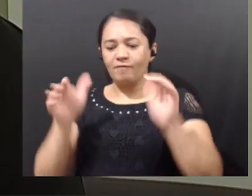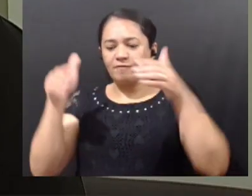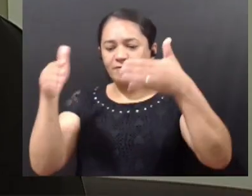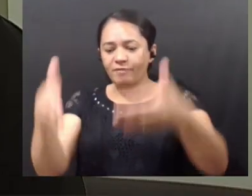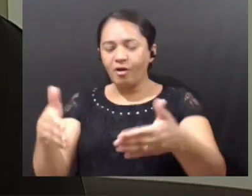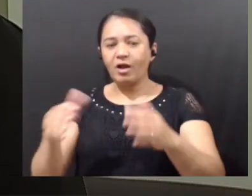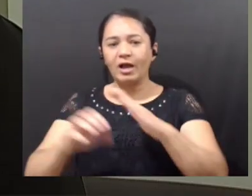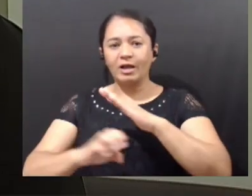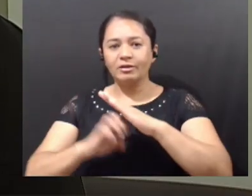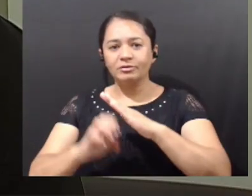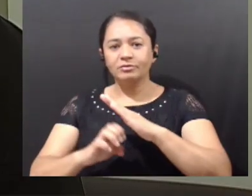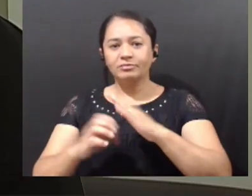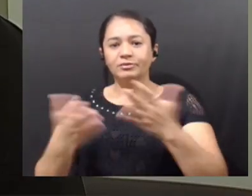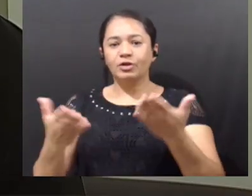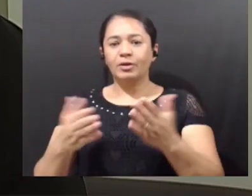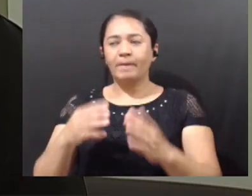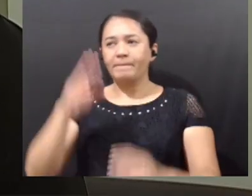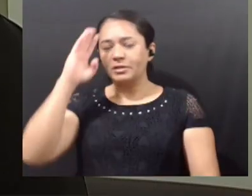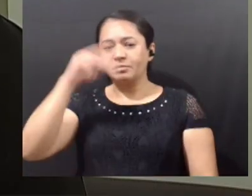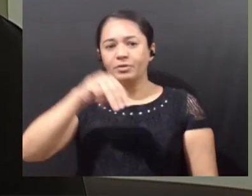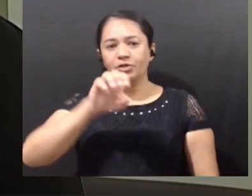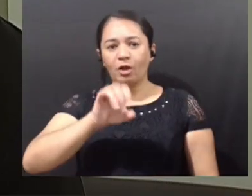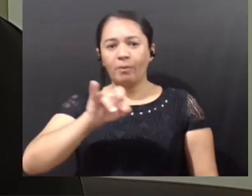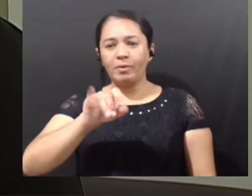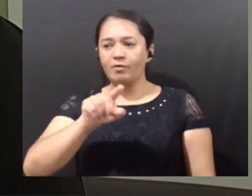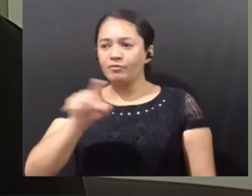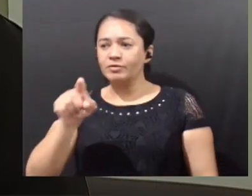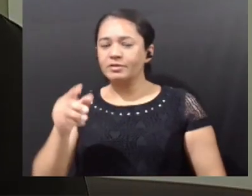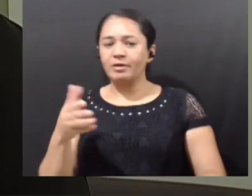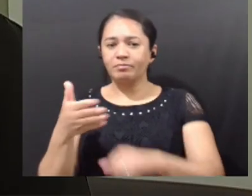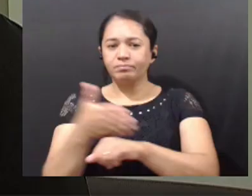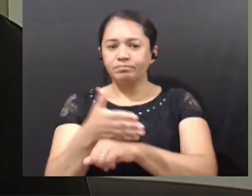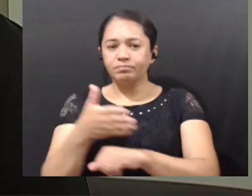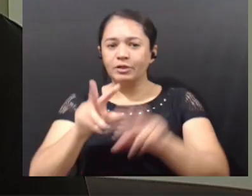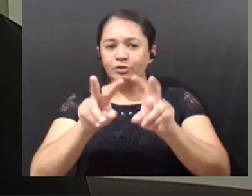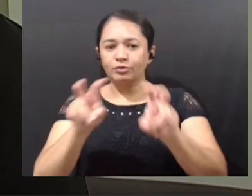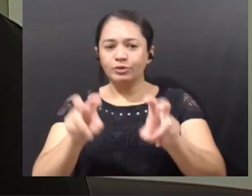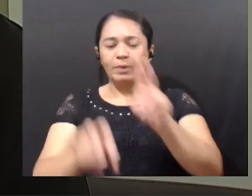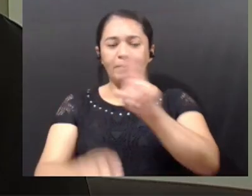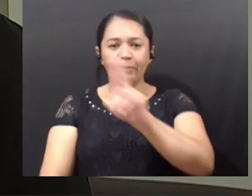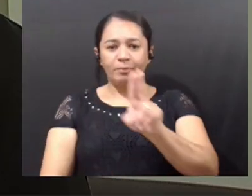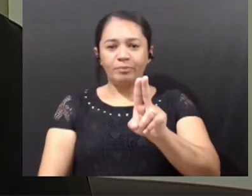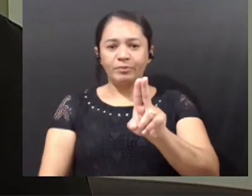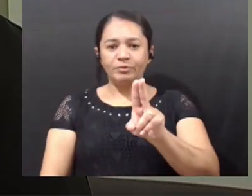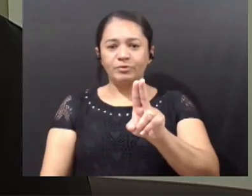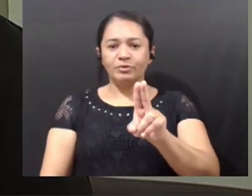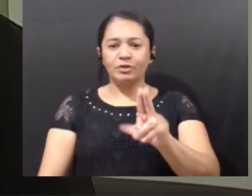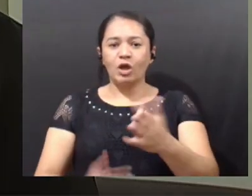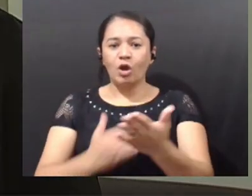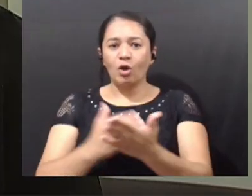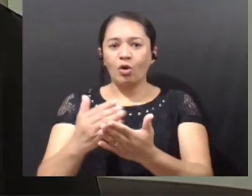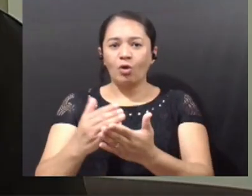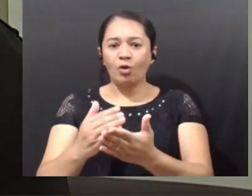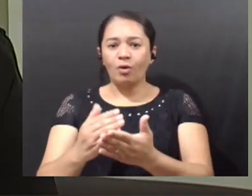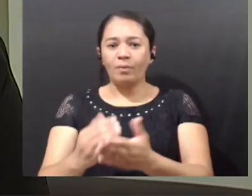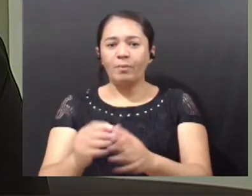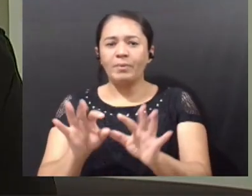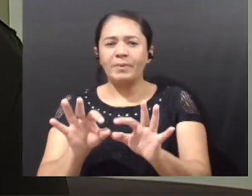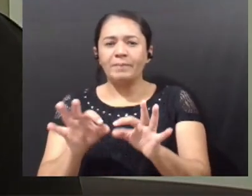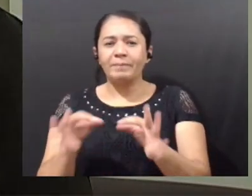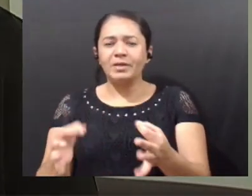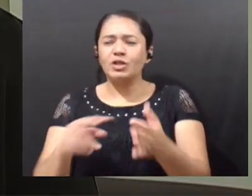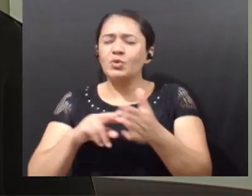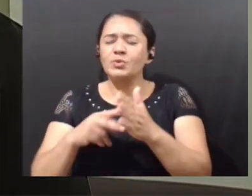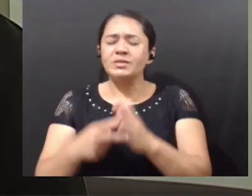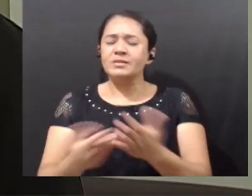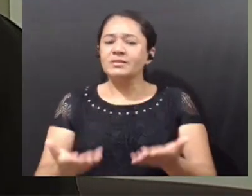ao microempreendedor, quando você vem com um tema chamado Comece pelo Simples, o que é isso, Davi? É que às vezes a gente